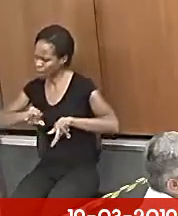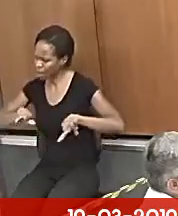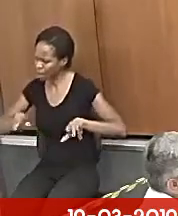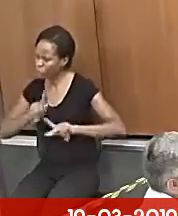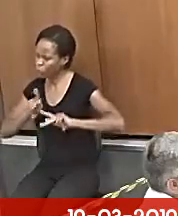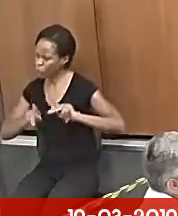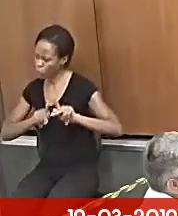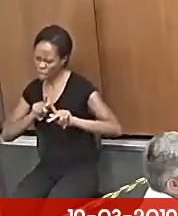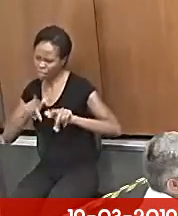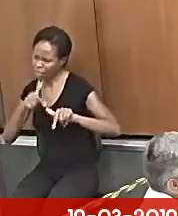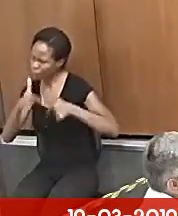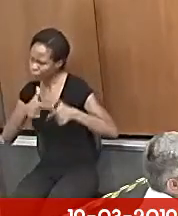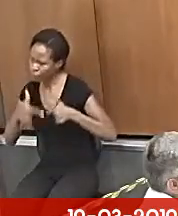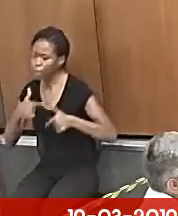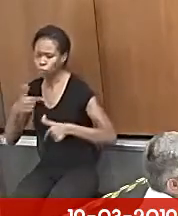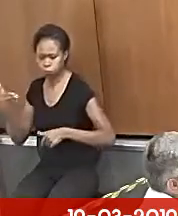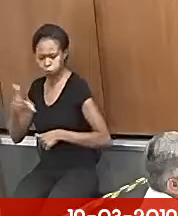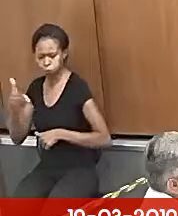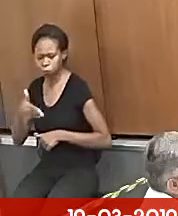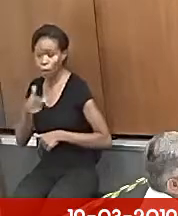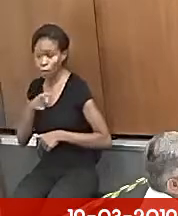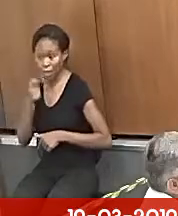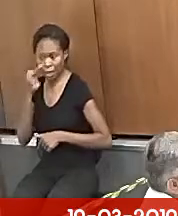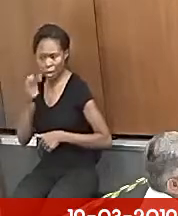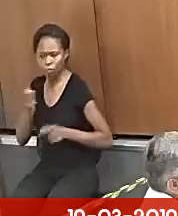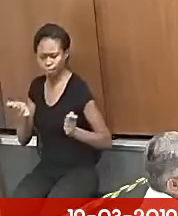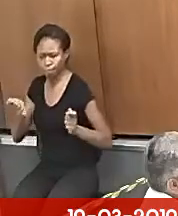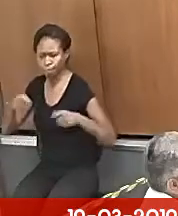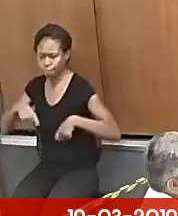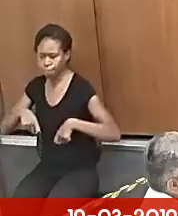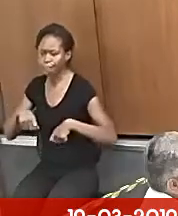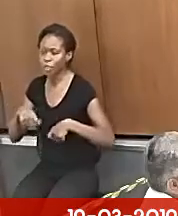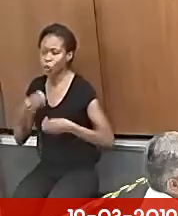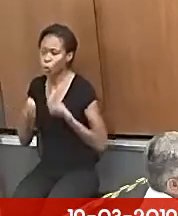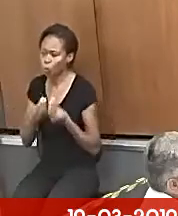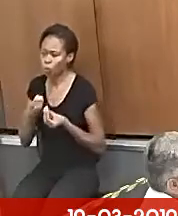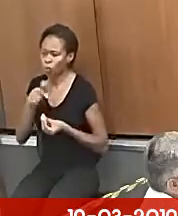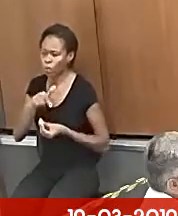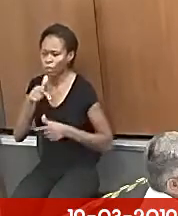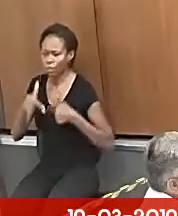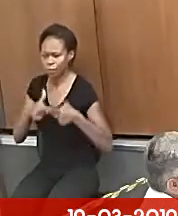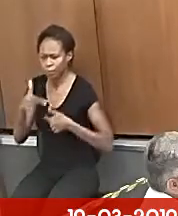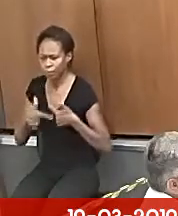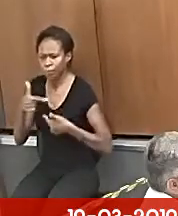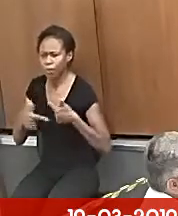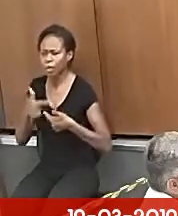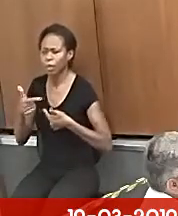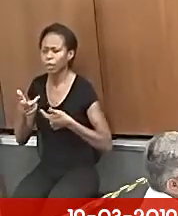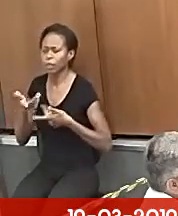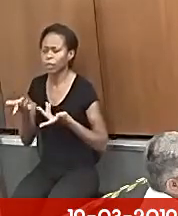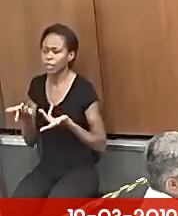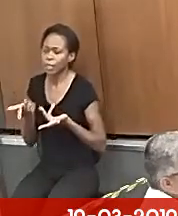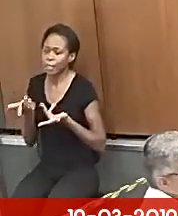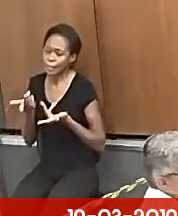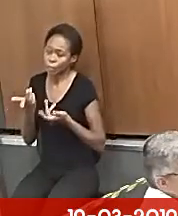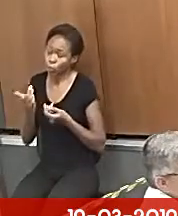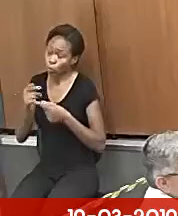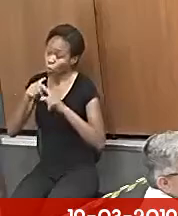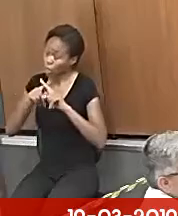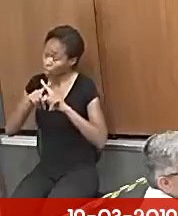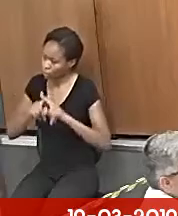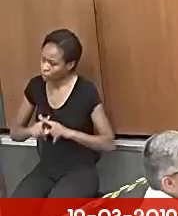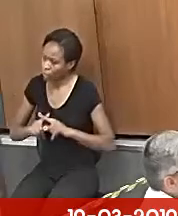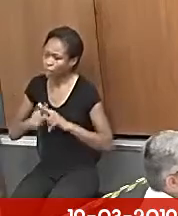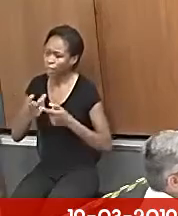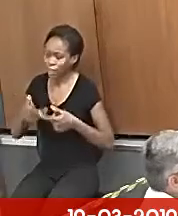e via competência ea maestria com que você conduz né o sport do tênis sua cadeira de rodas por exemplo na